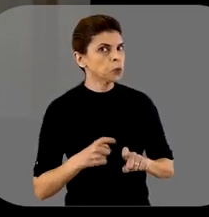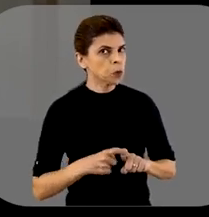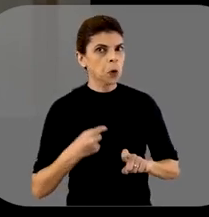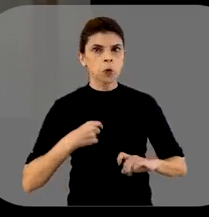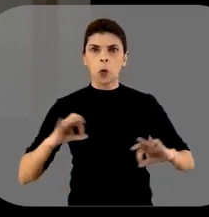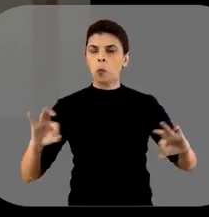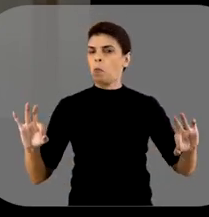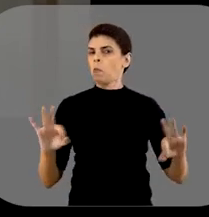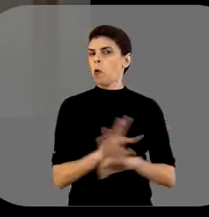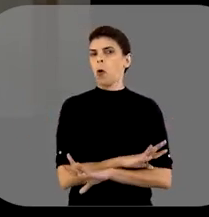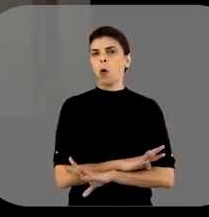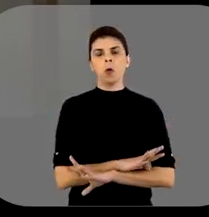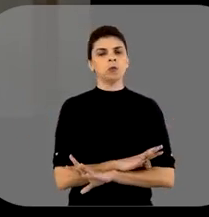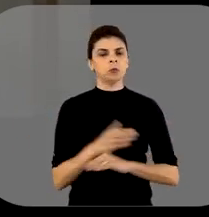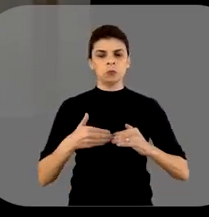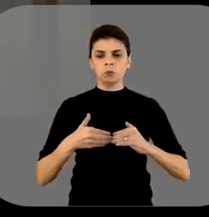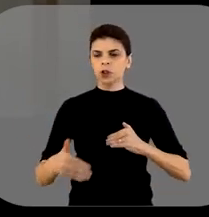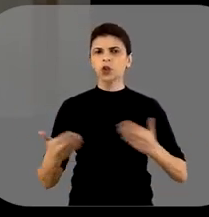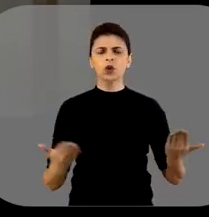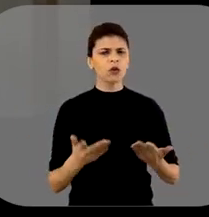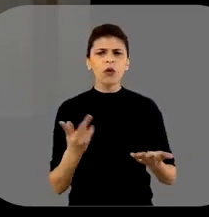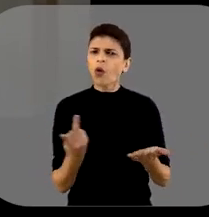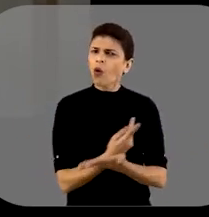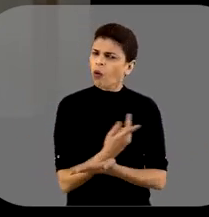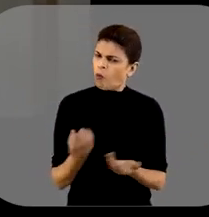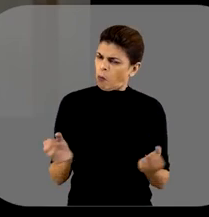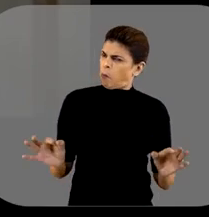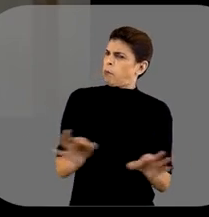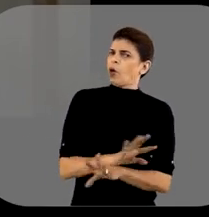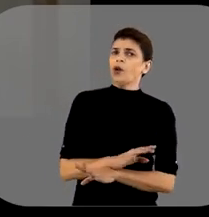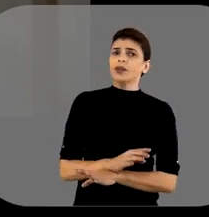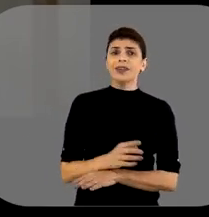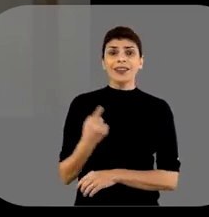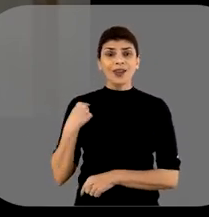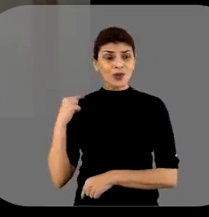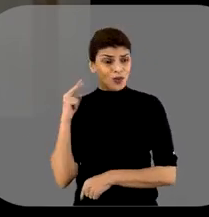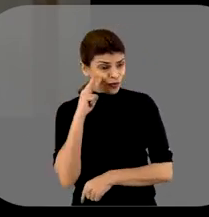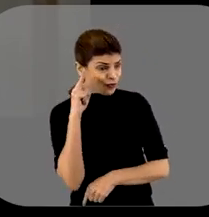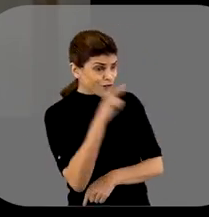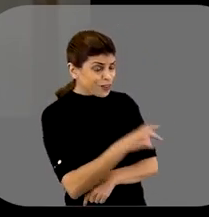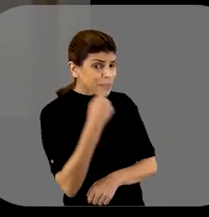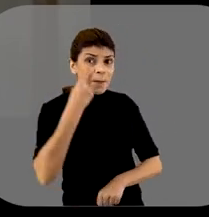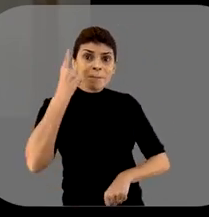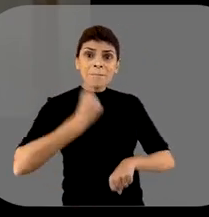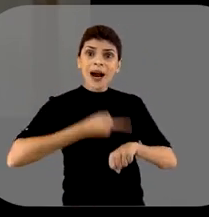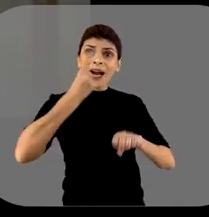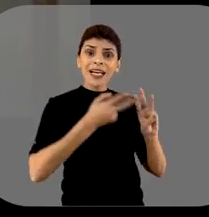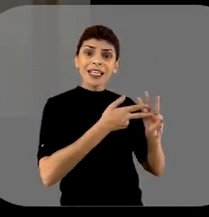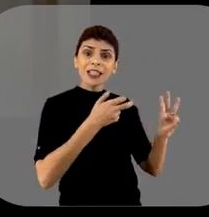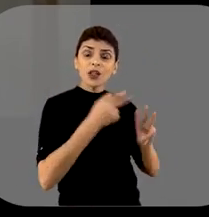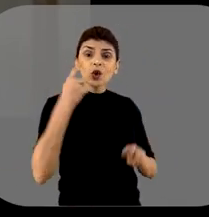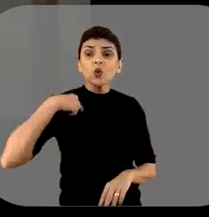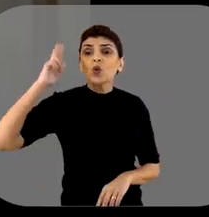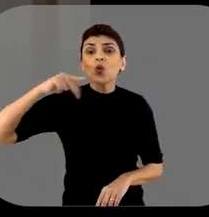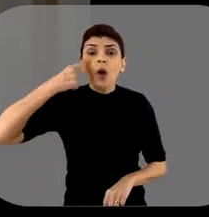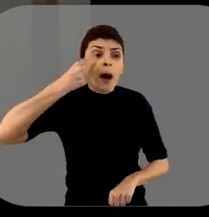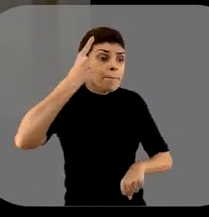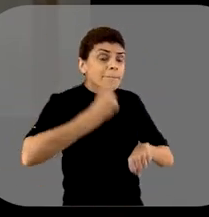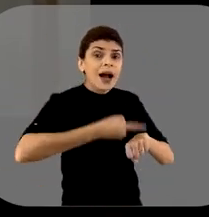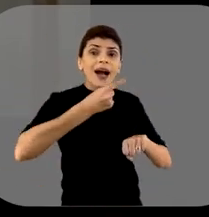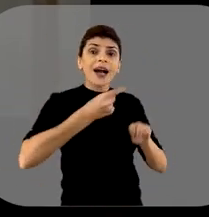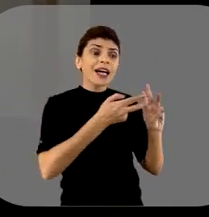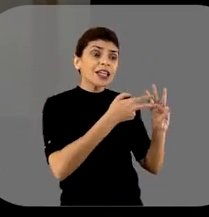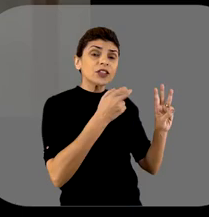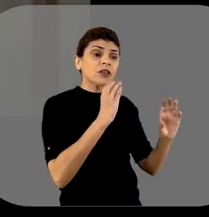eu estou pronta para tudo a partir de hoje. Mas o que foi? Eu falei assim, não, que eu vi índio. Eu nunca tinha visto índio na minha vida, nunca